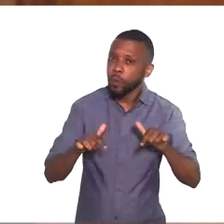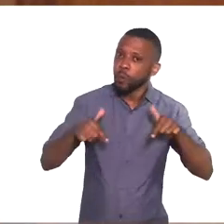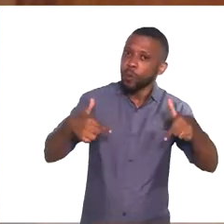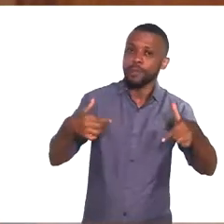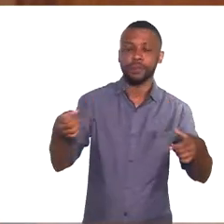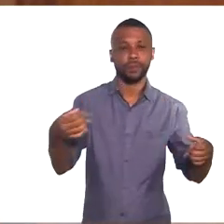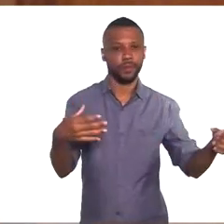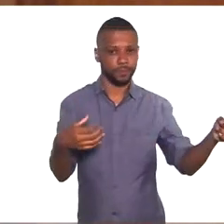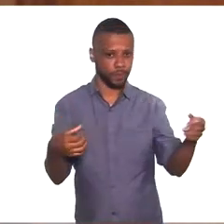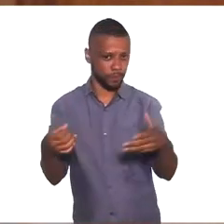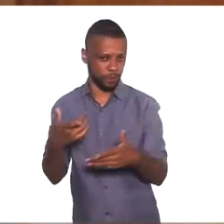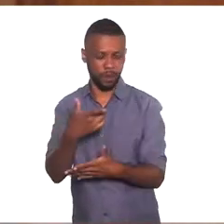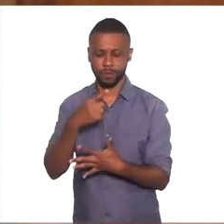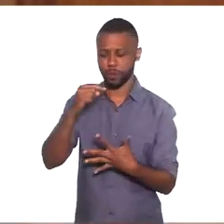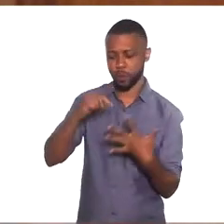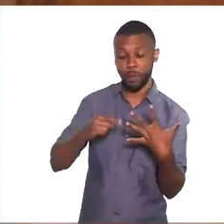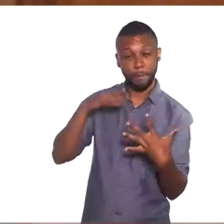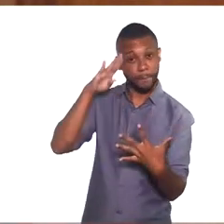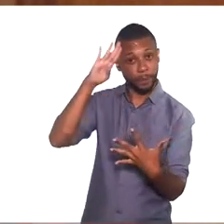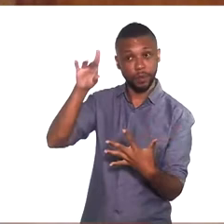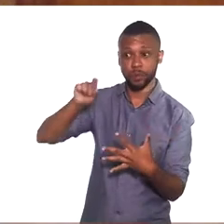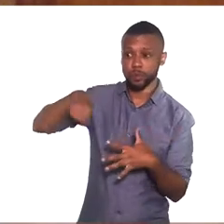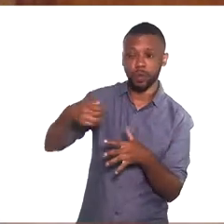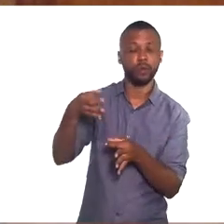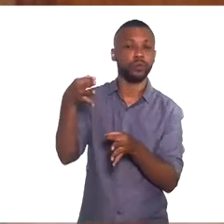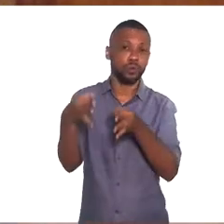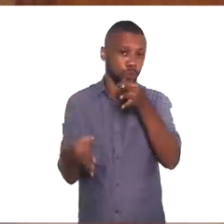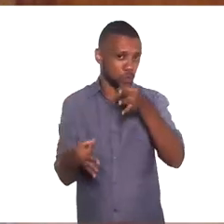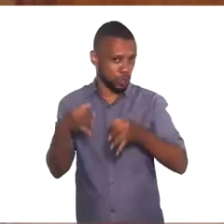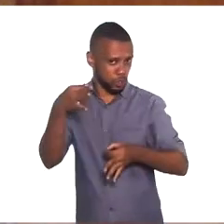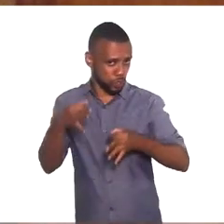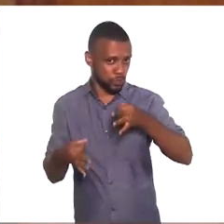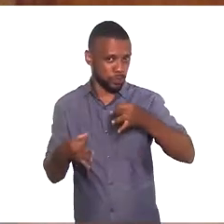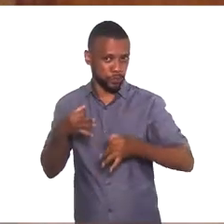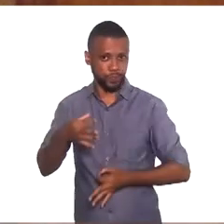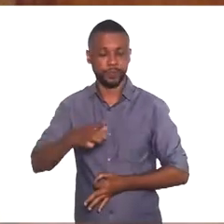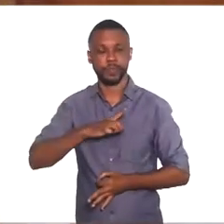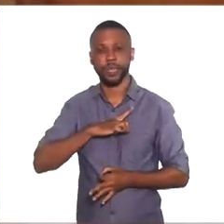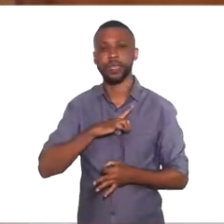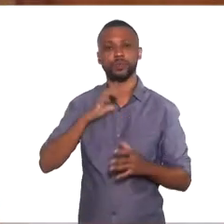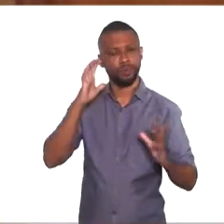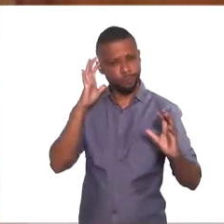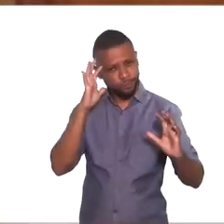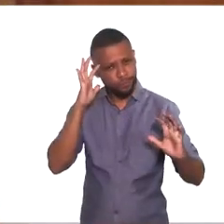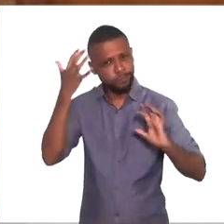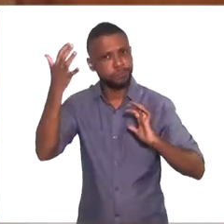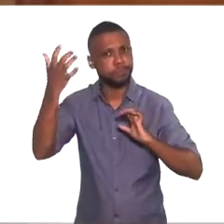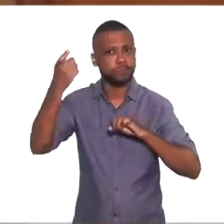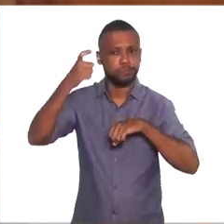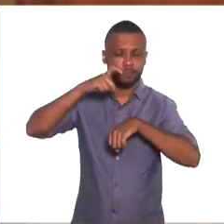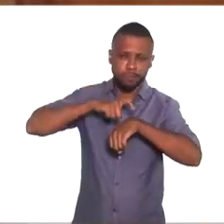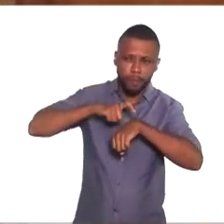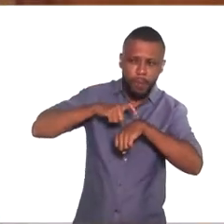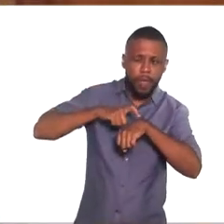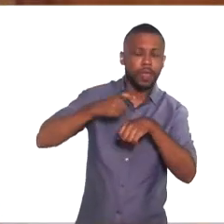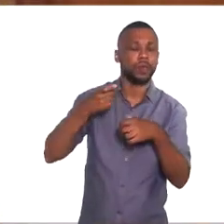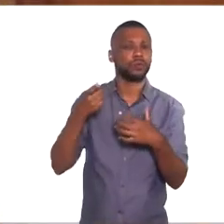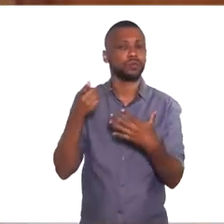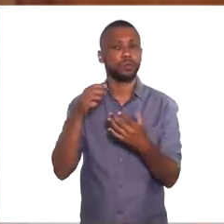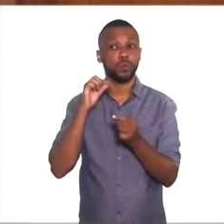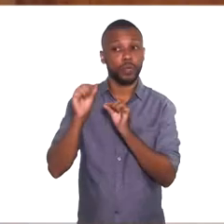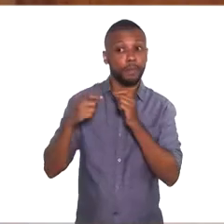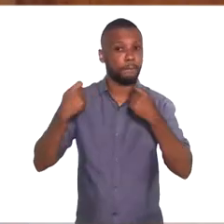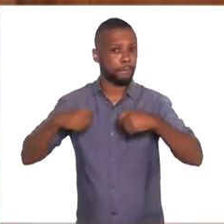iniciativas e uma das questões a questão jurídicas que são jurídicas que tem esse o Luan